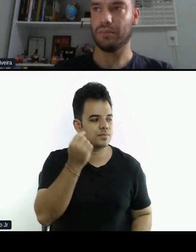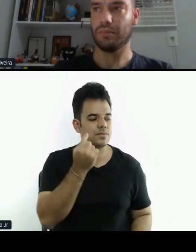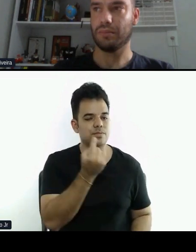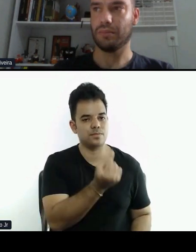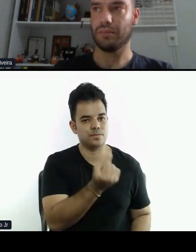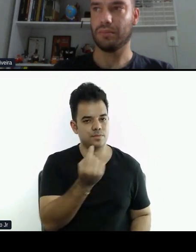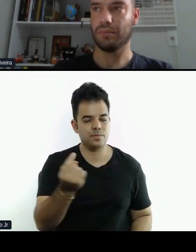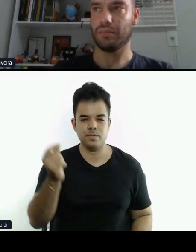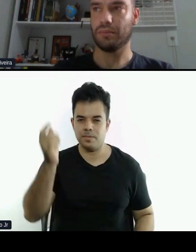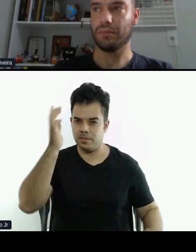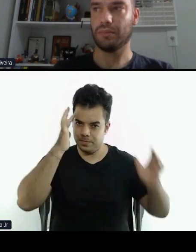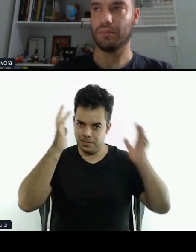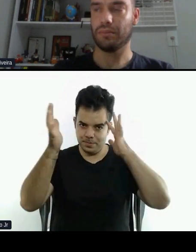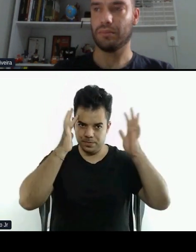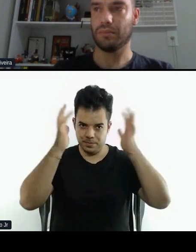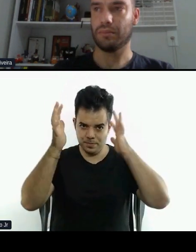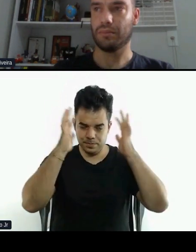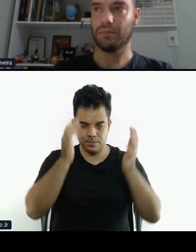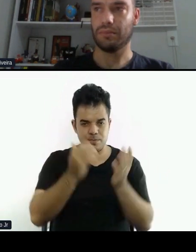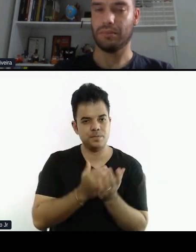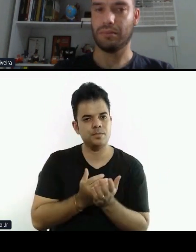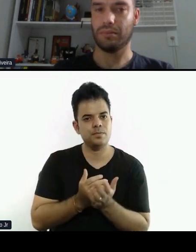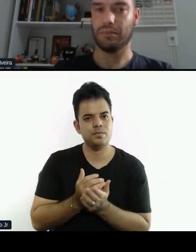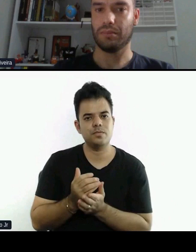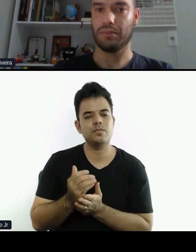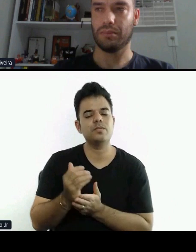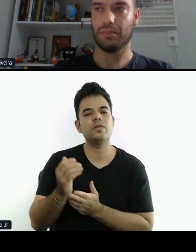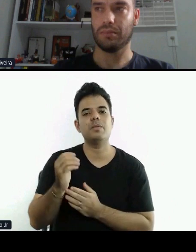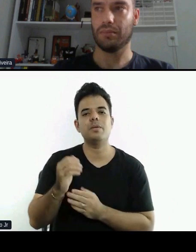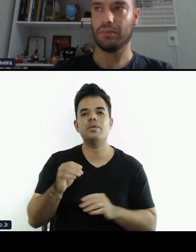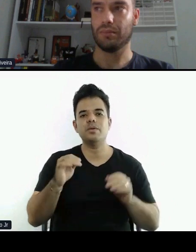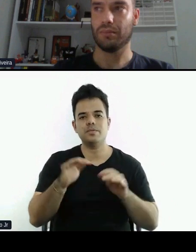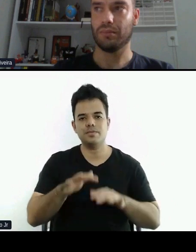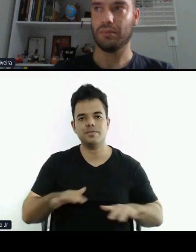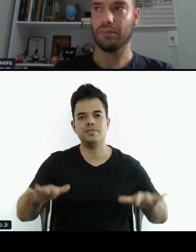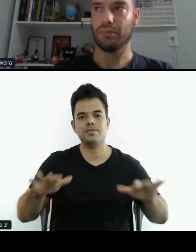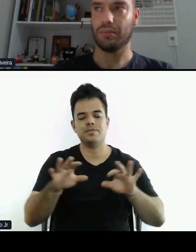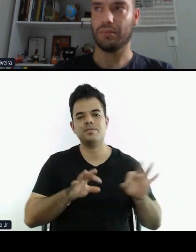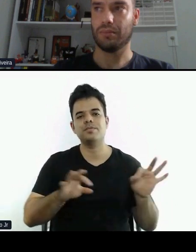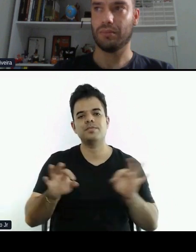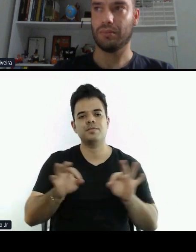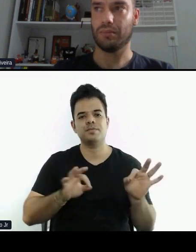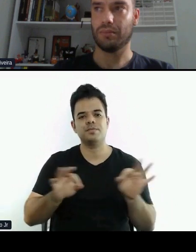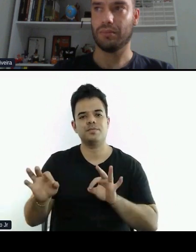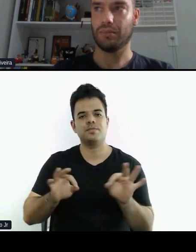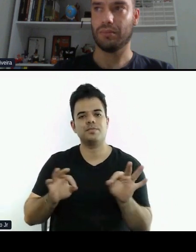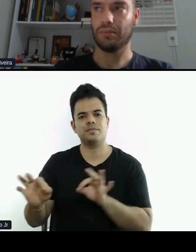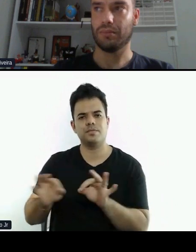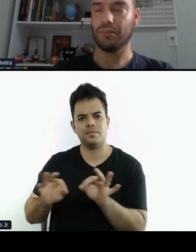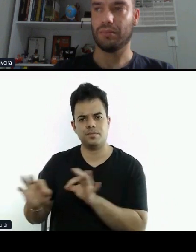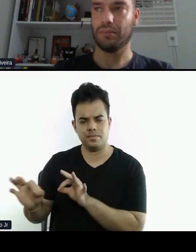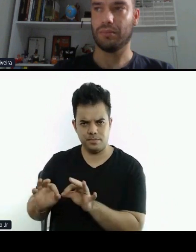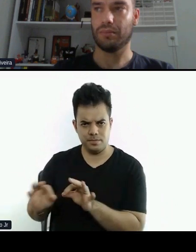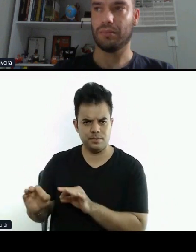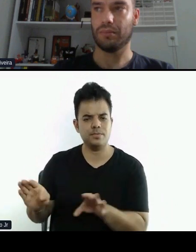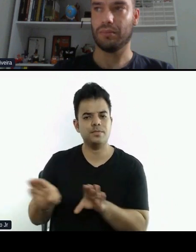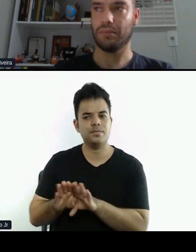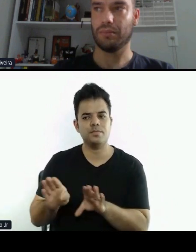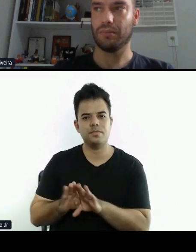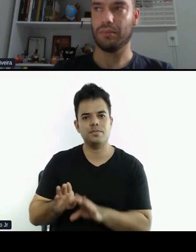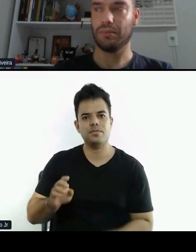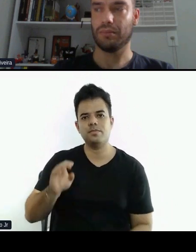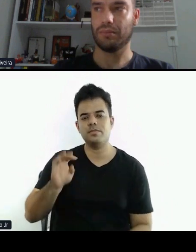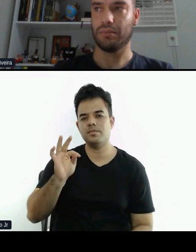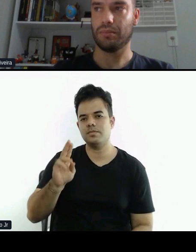pensar na acessibilidade dentro da organização. Então, quando a gente fala, e aí rescatando, né, o que o Antúlio falou em